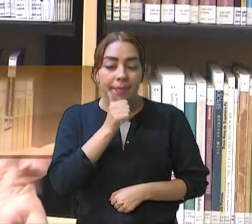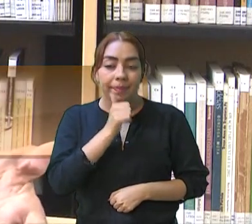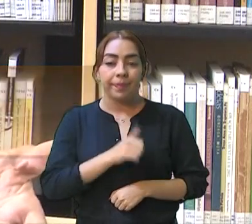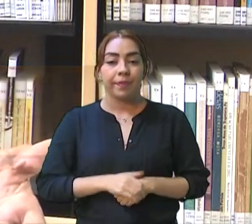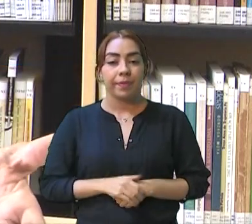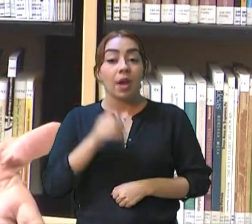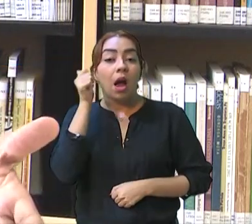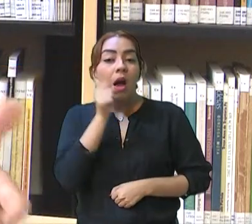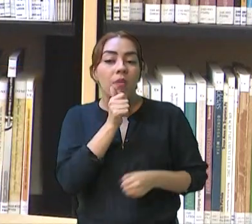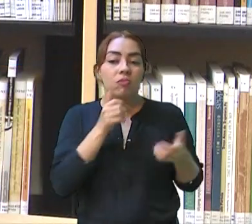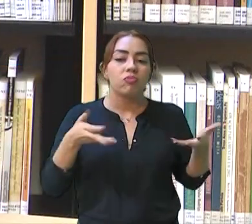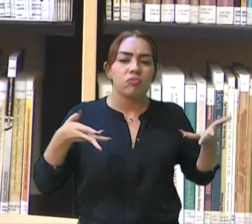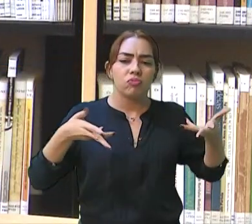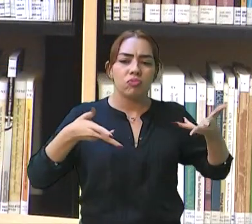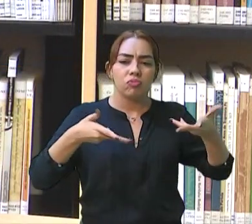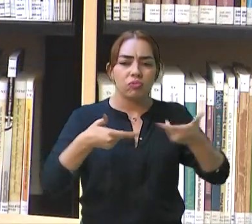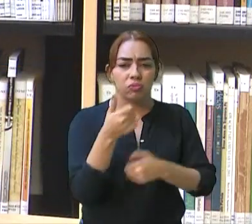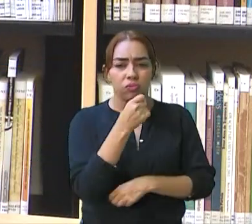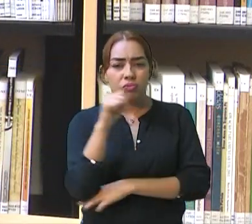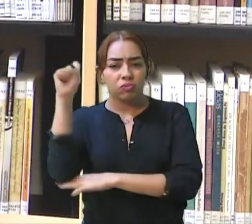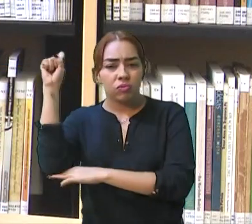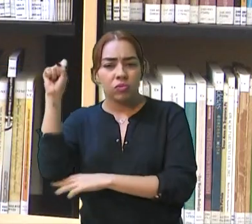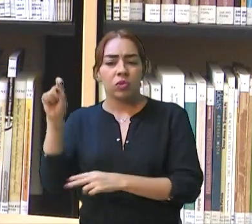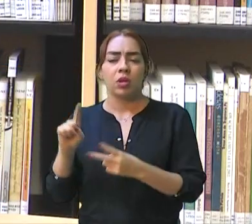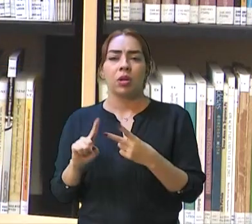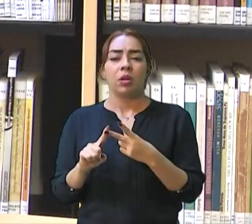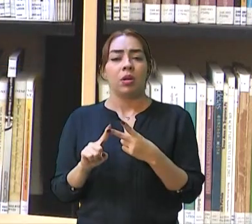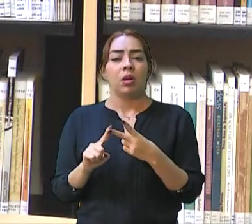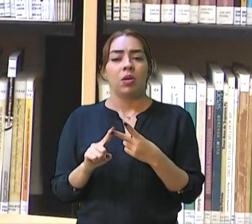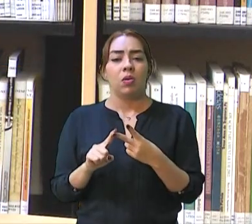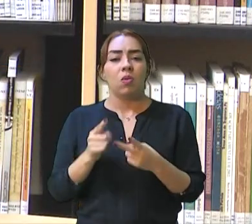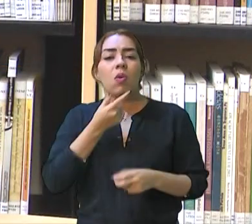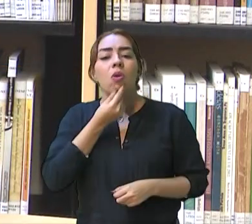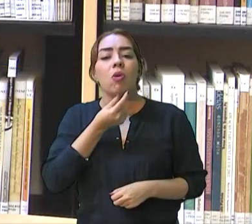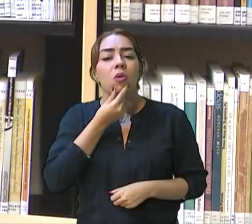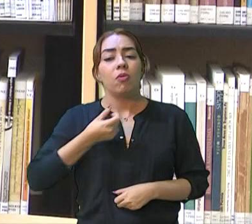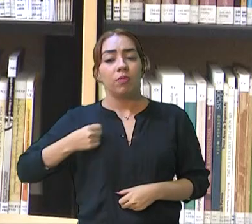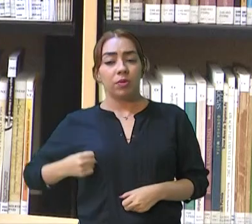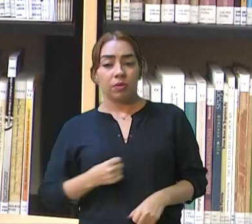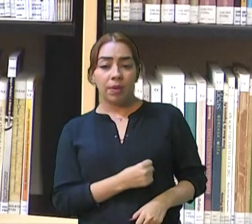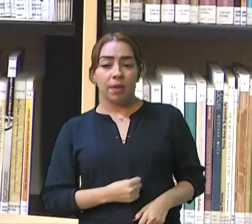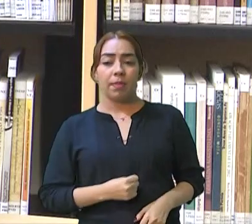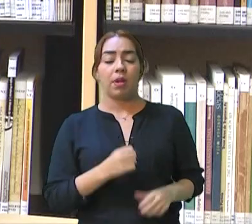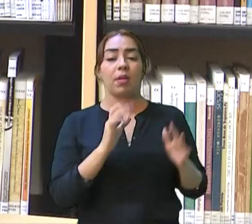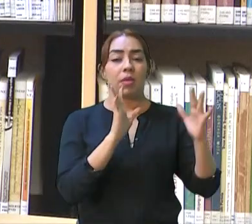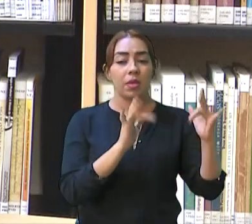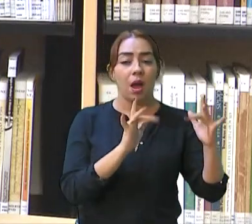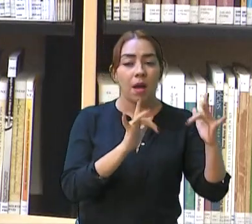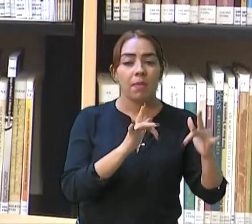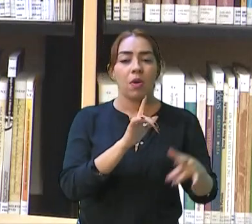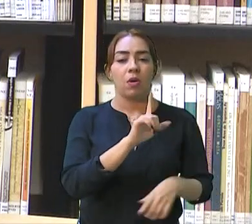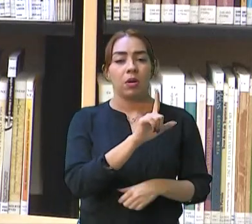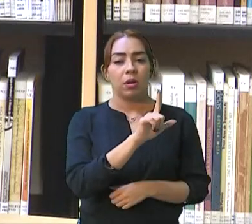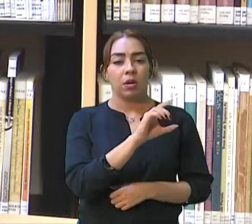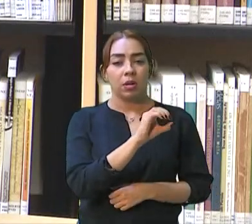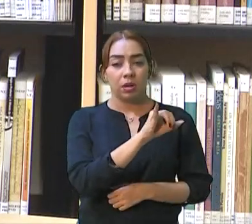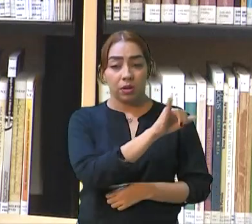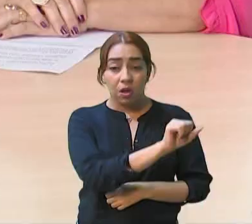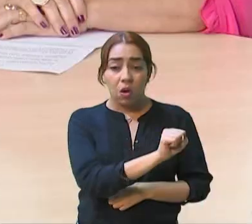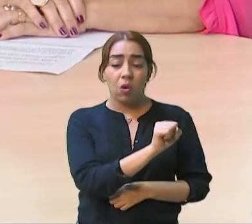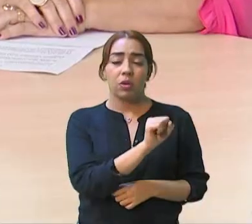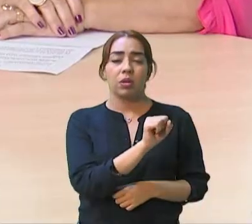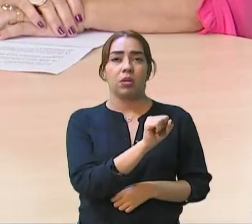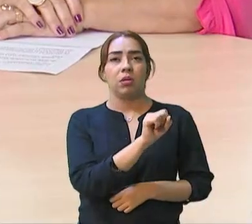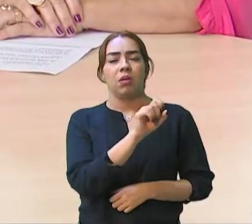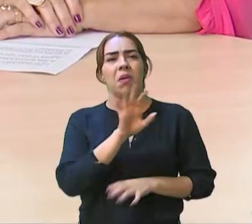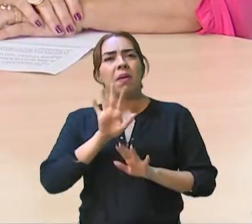do exército americano, o Superman namora a Lois Lane, que é uma repórter. Então, por que matar a namorada